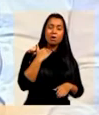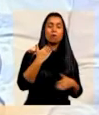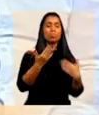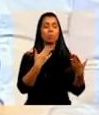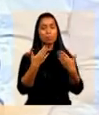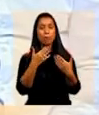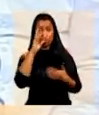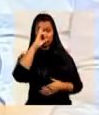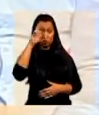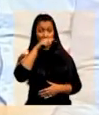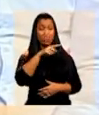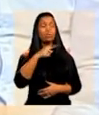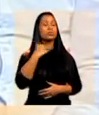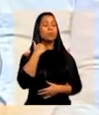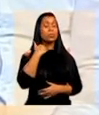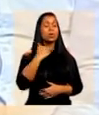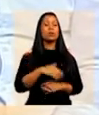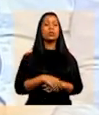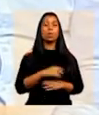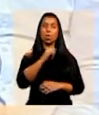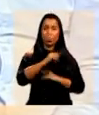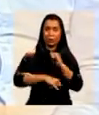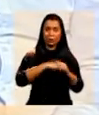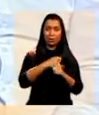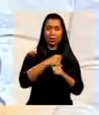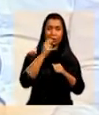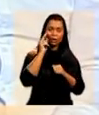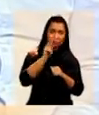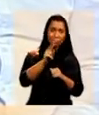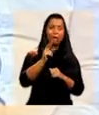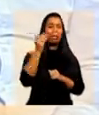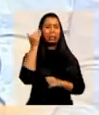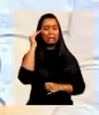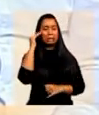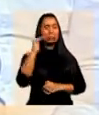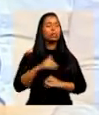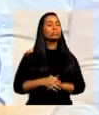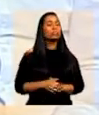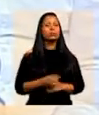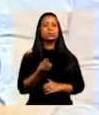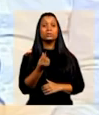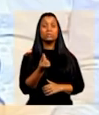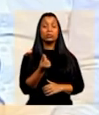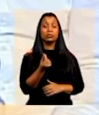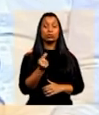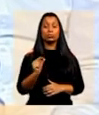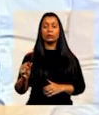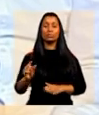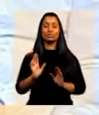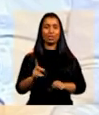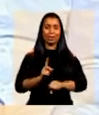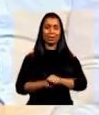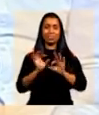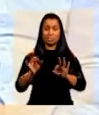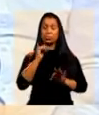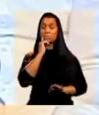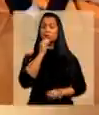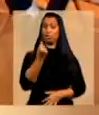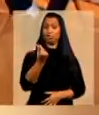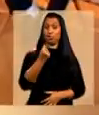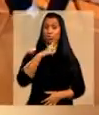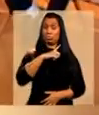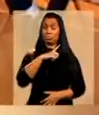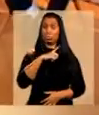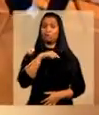o gerente da conta, ou até mesmo entrar no site e entender, você fazer investimento programado. Então, se você tem